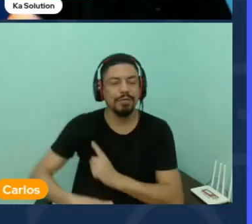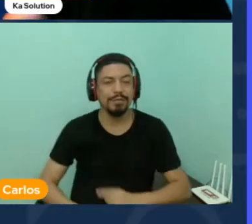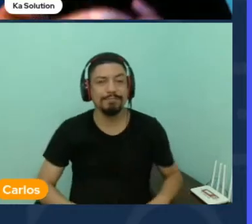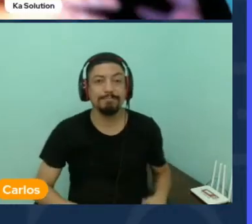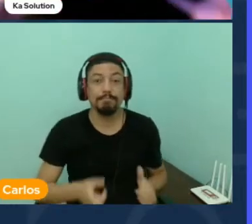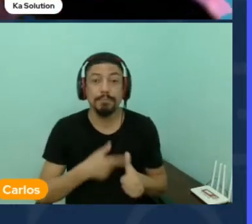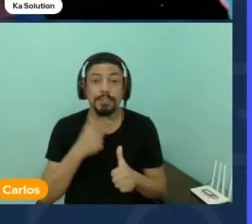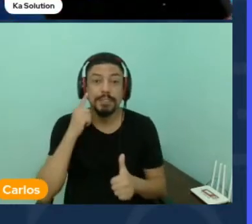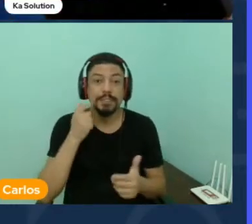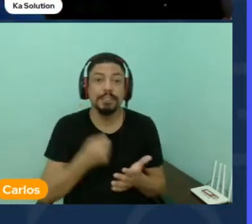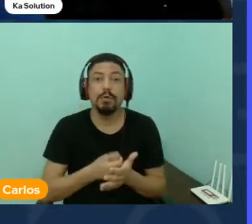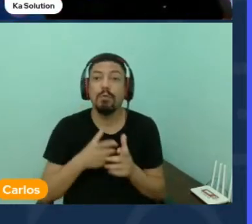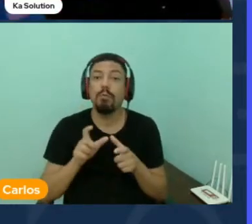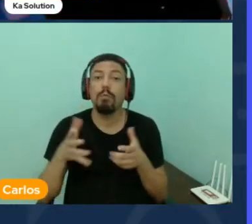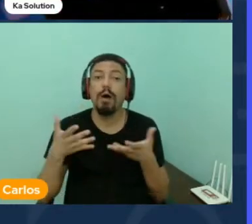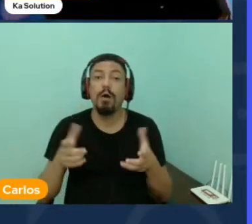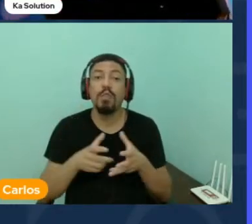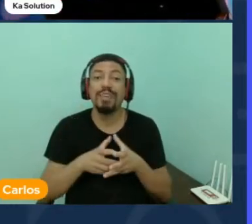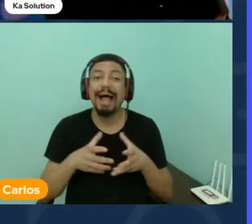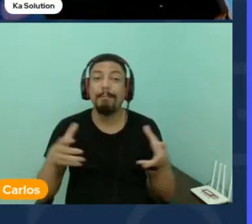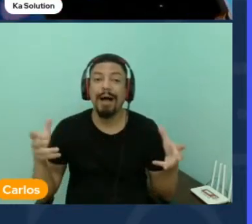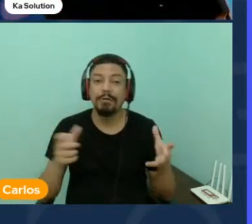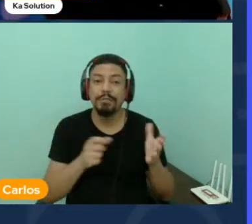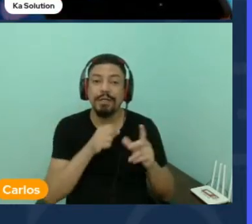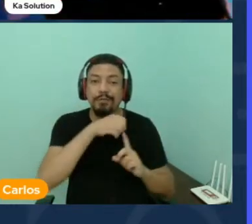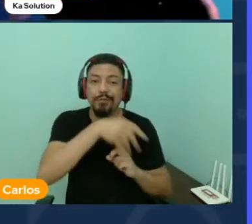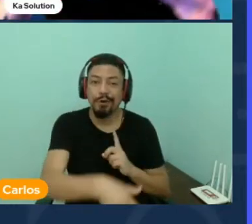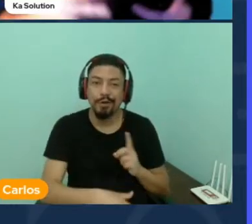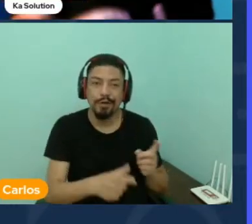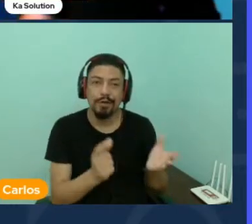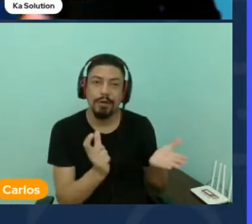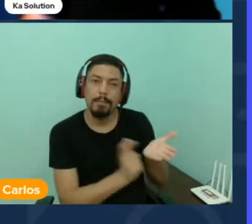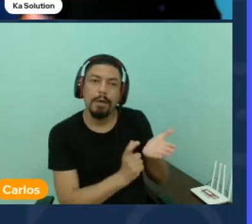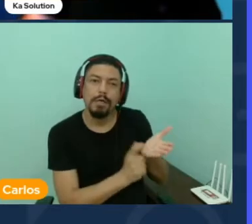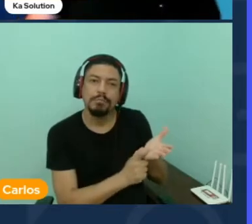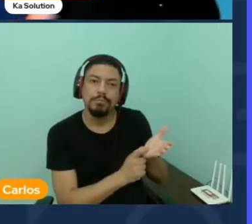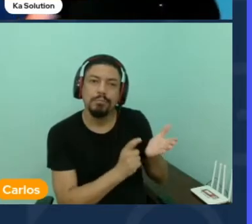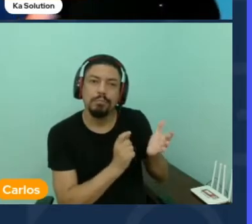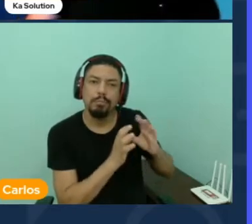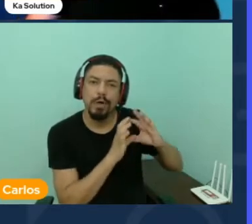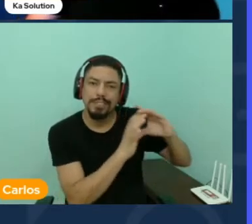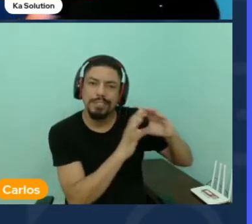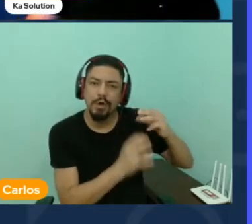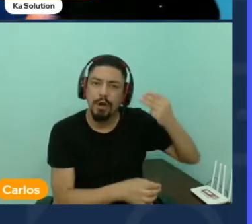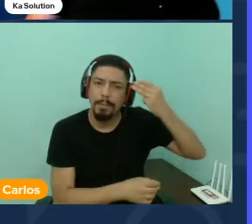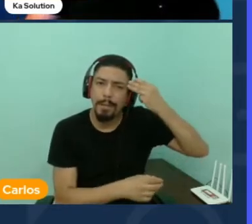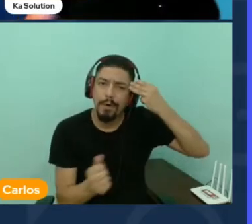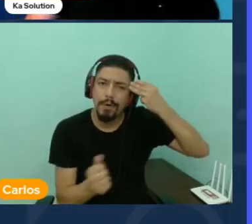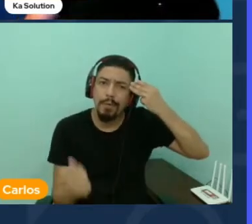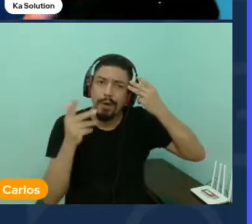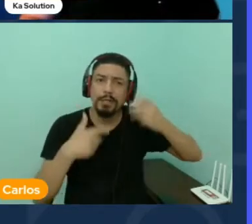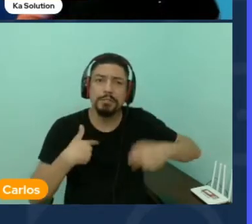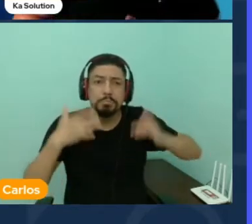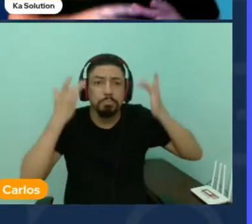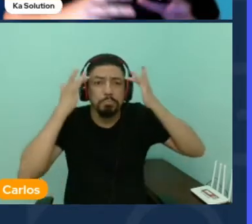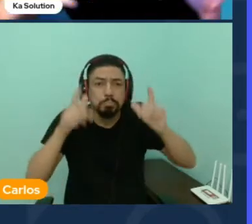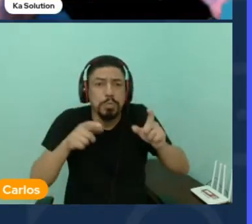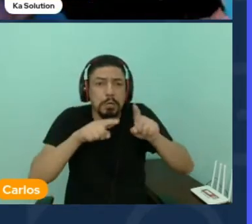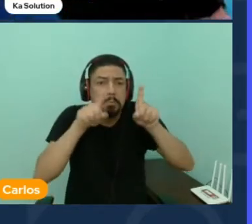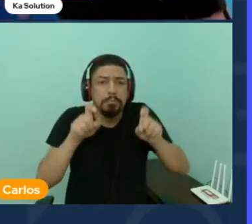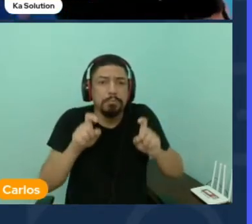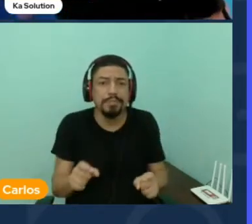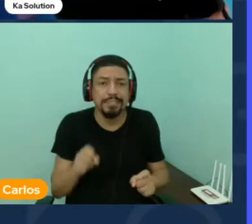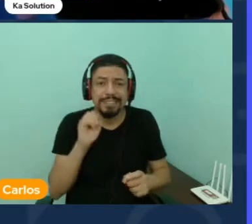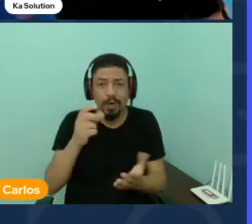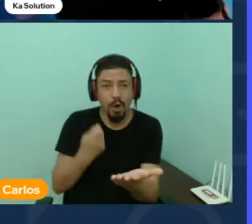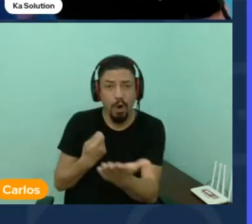decisão se eu vou comprar um servidor que tem muita capacidade ou eu vou comprar um servidor que tem pouca capacidade. Porque se eu compro um